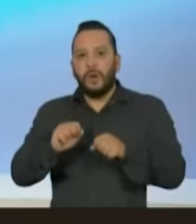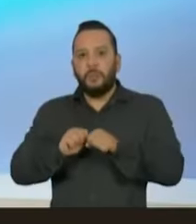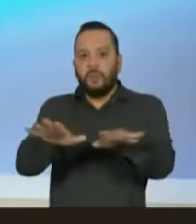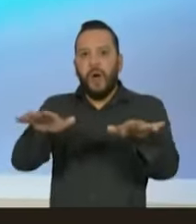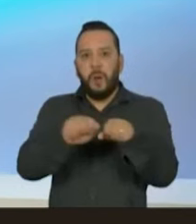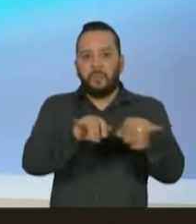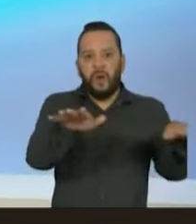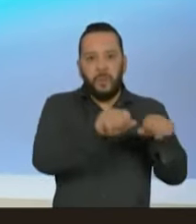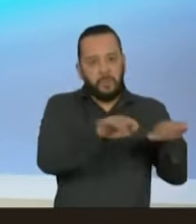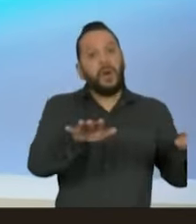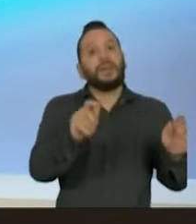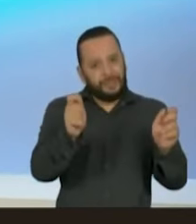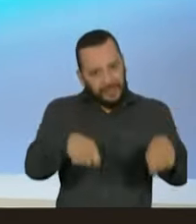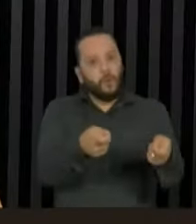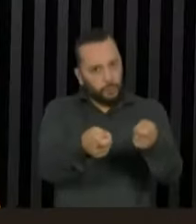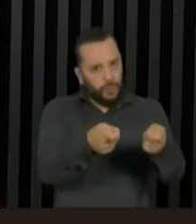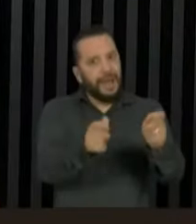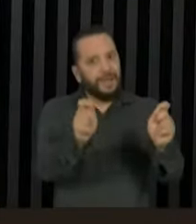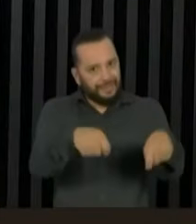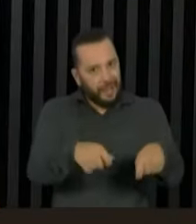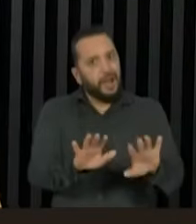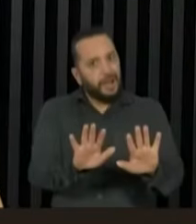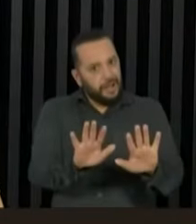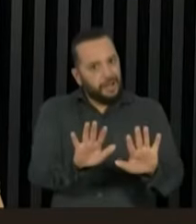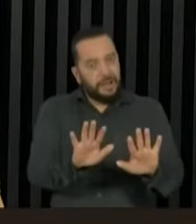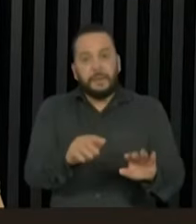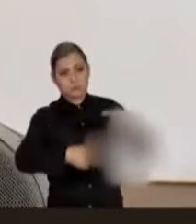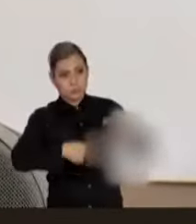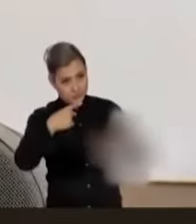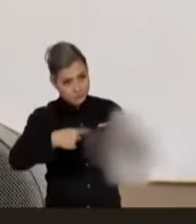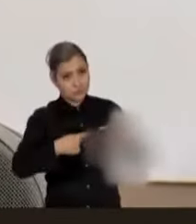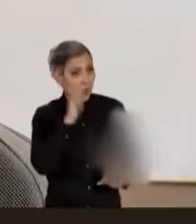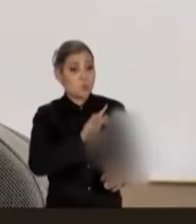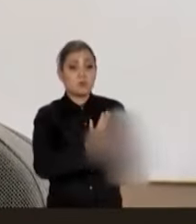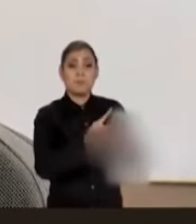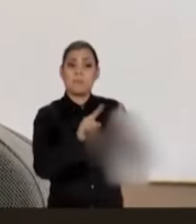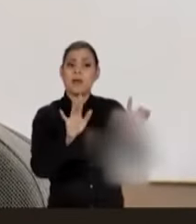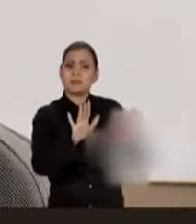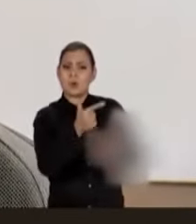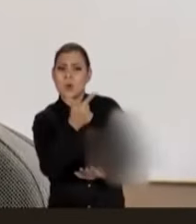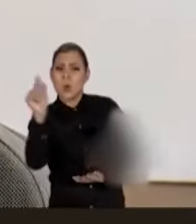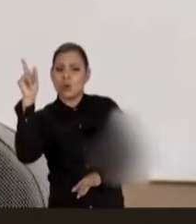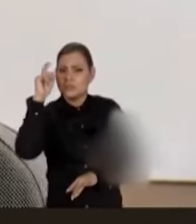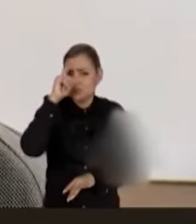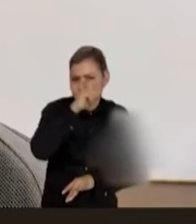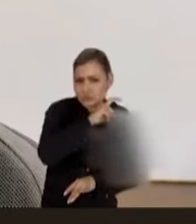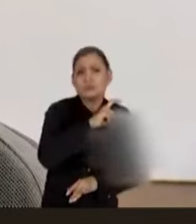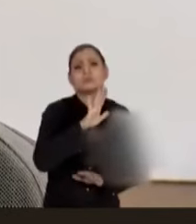essas fake News aos milhões que manda para milhões de celulares Samsung